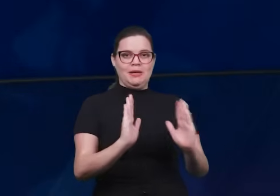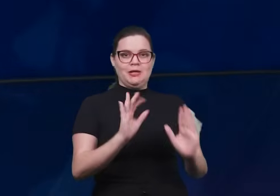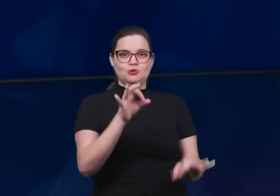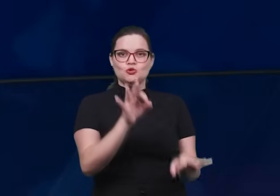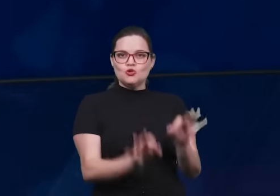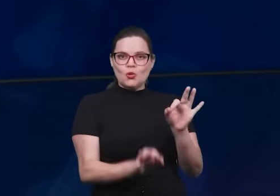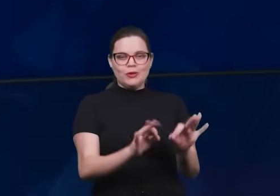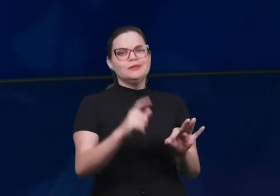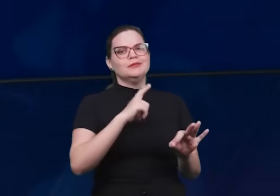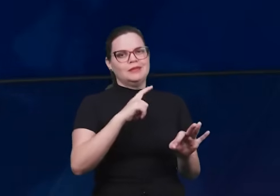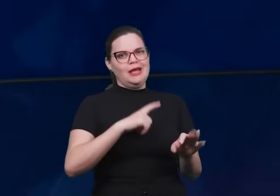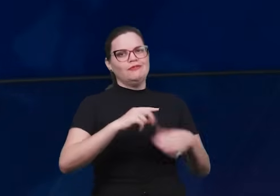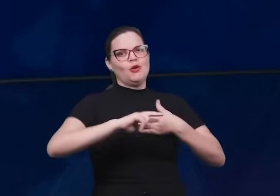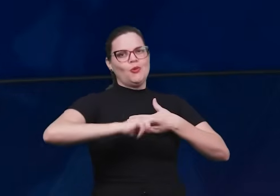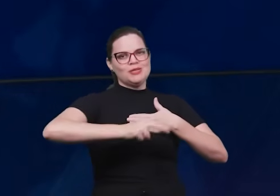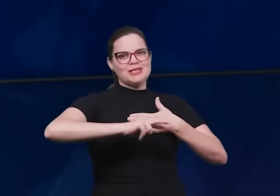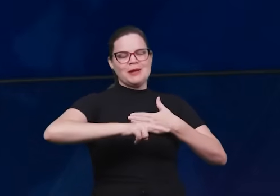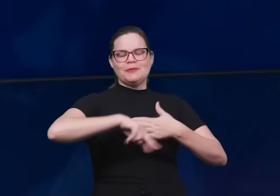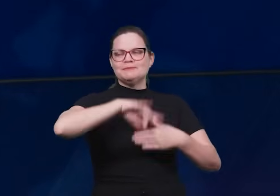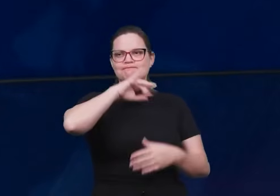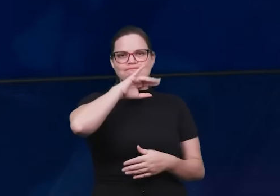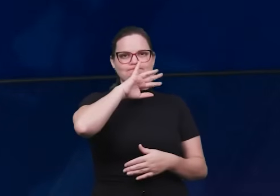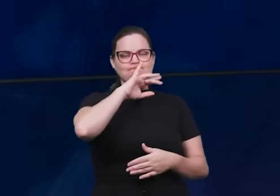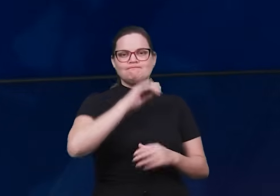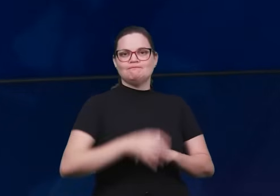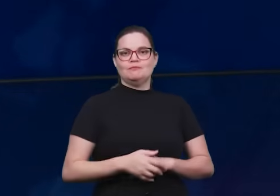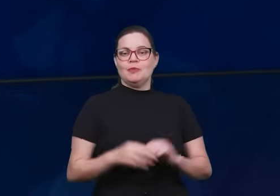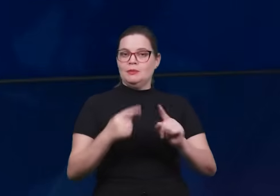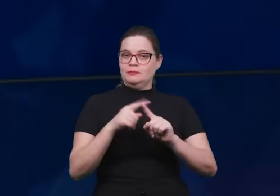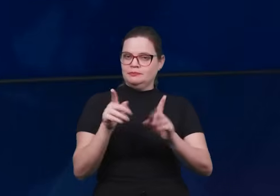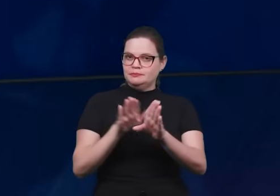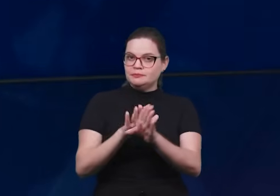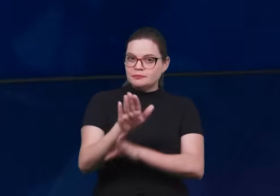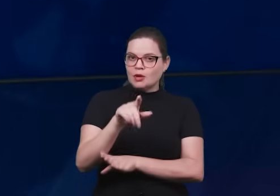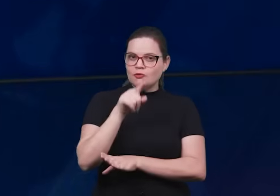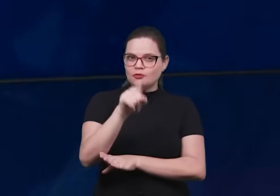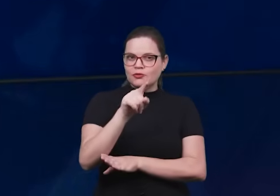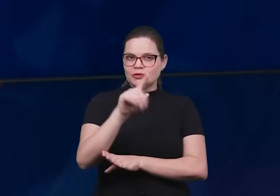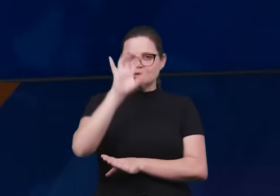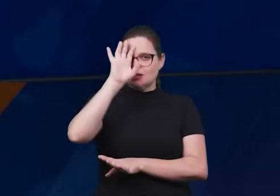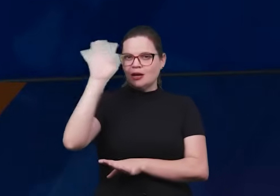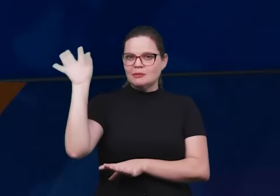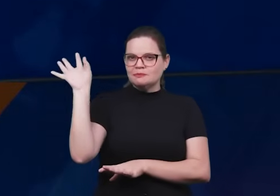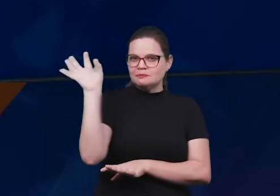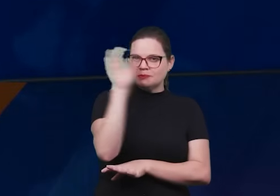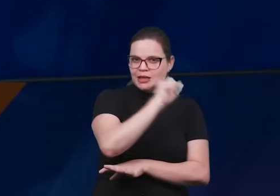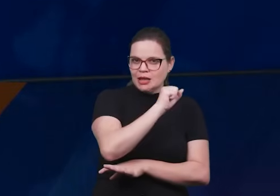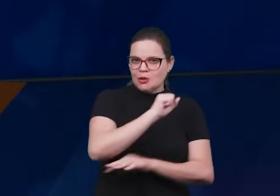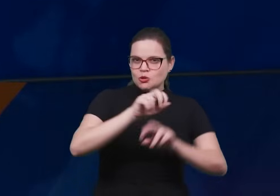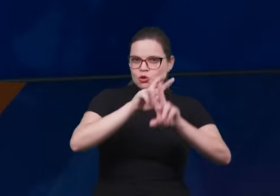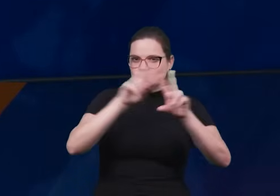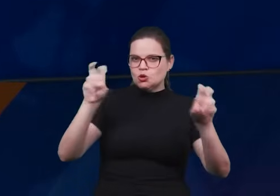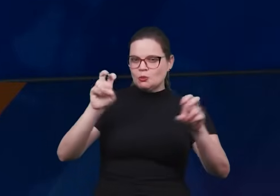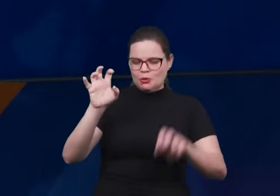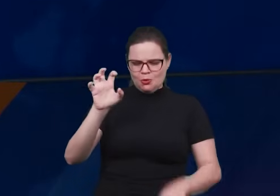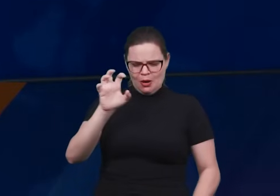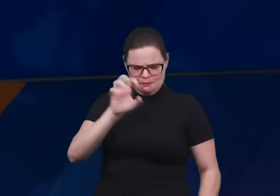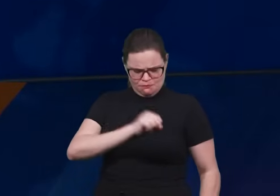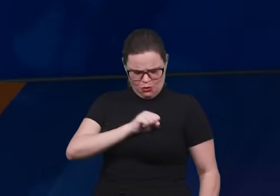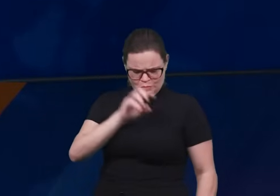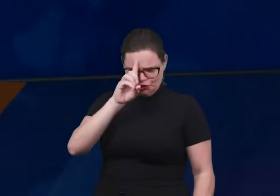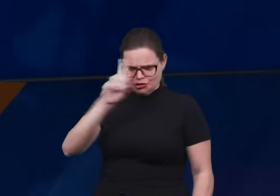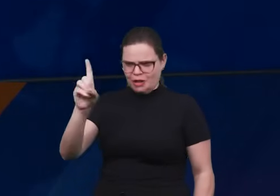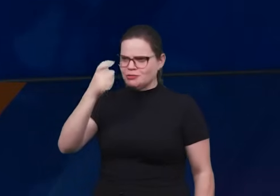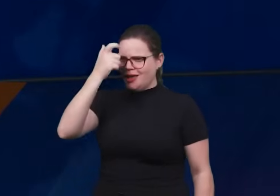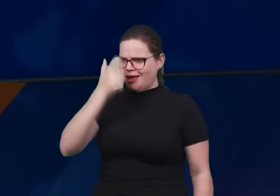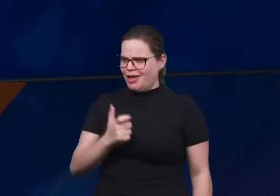consequências. Então, uma recomendação: aproprie-se do amor incomparável de Deus, na condição